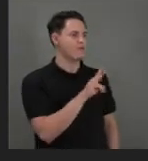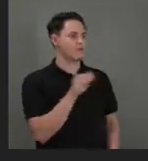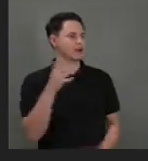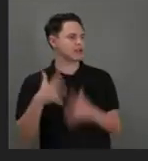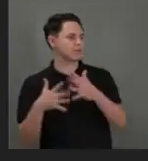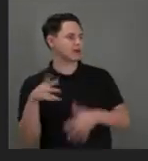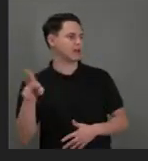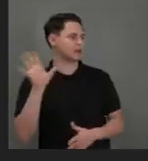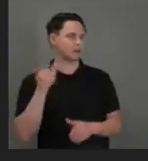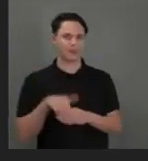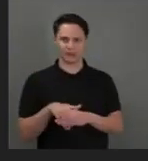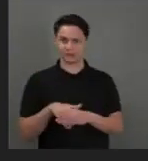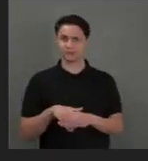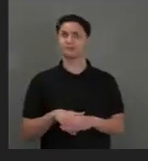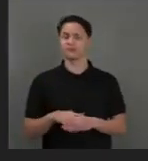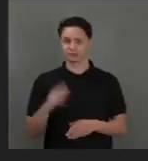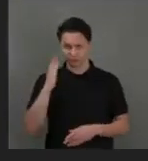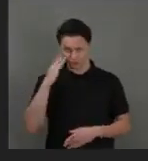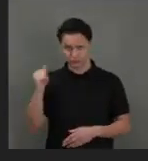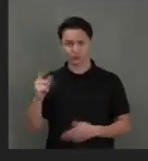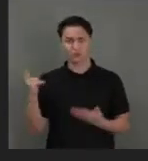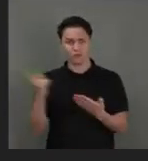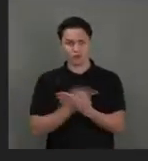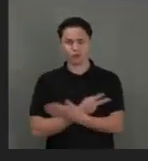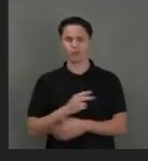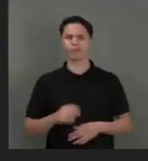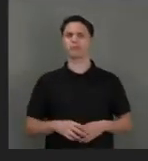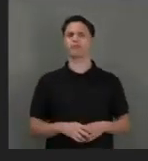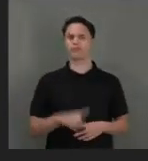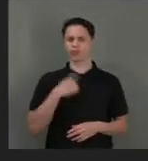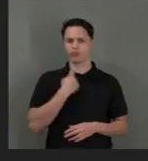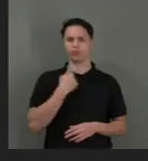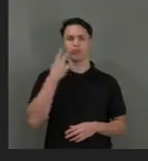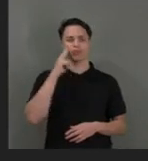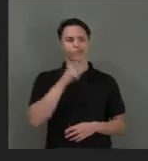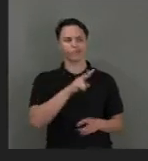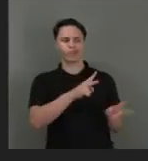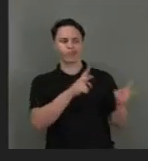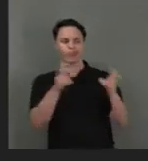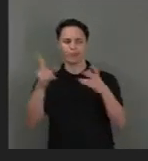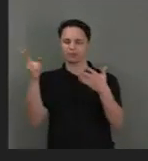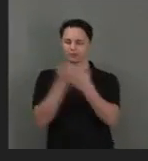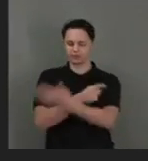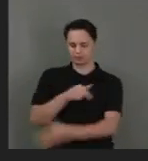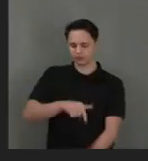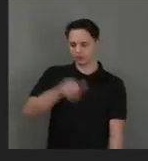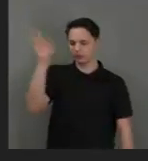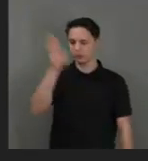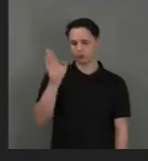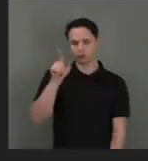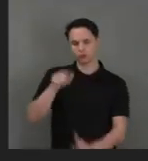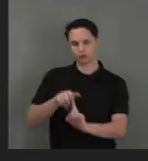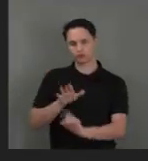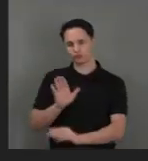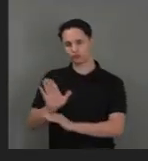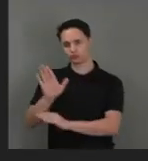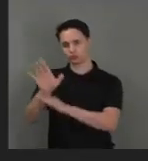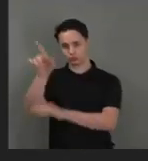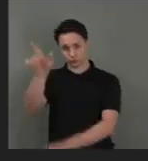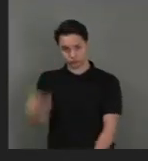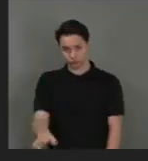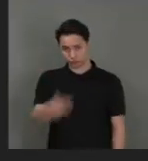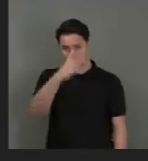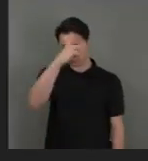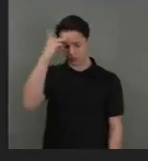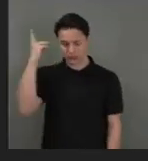desde a época da ditadura acontecendo no Brasil para beneficiar um candidato, né? A